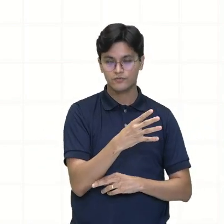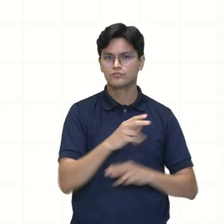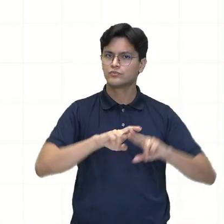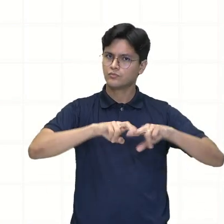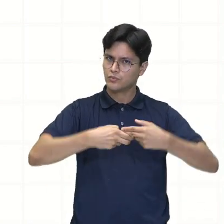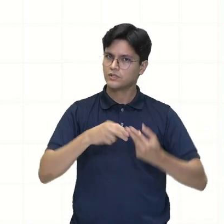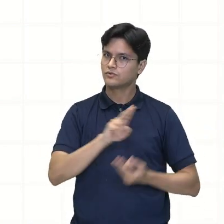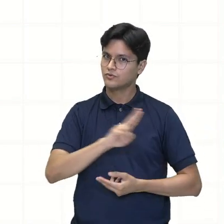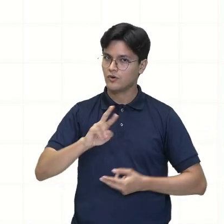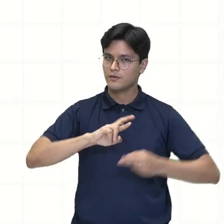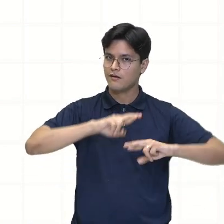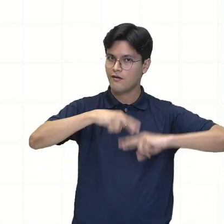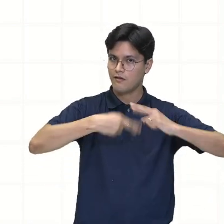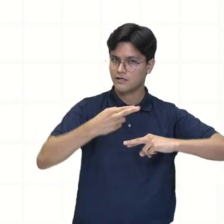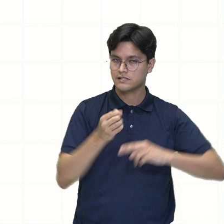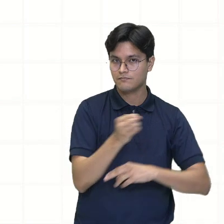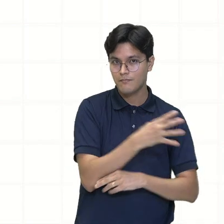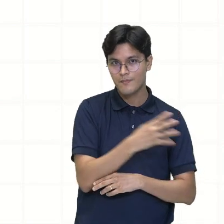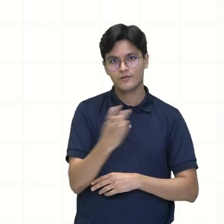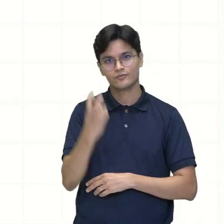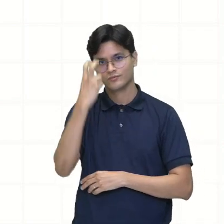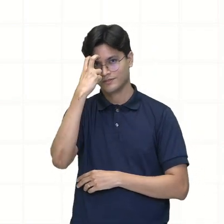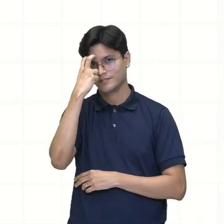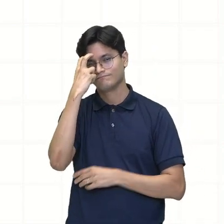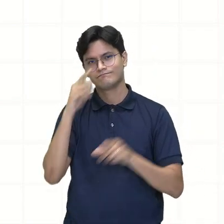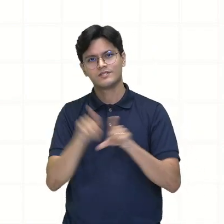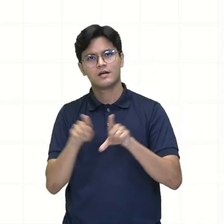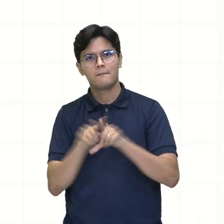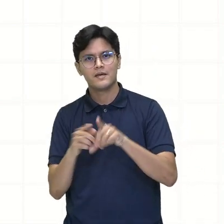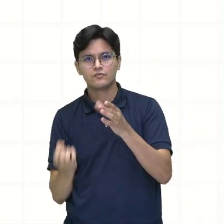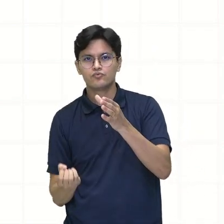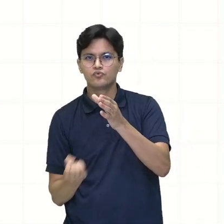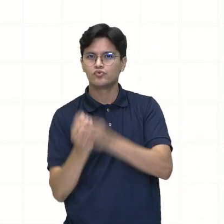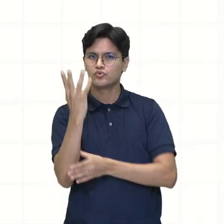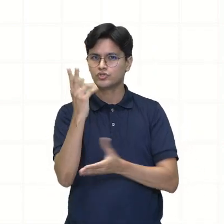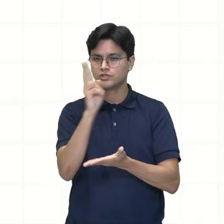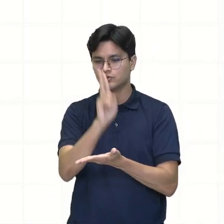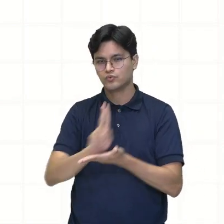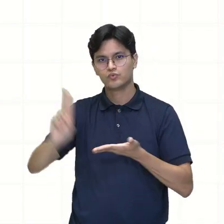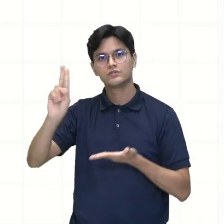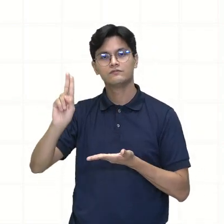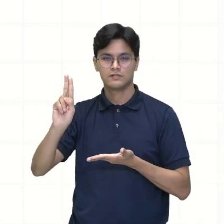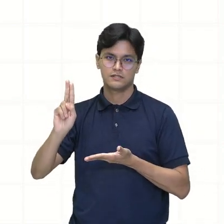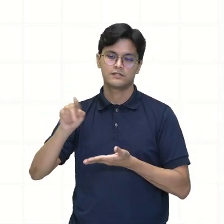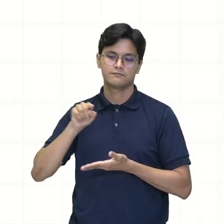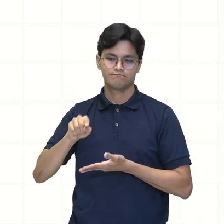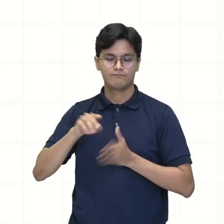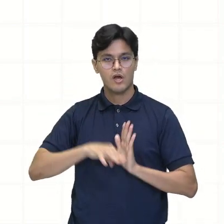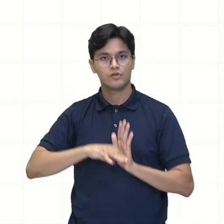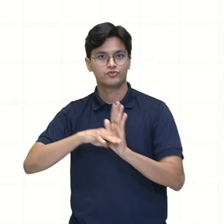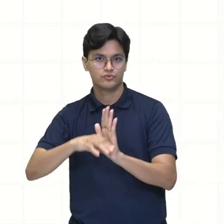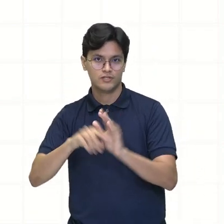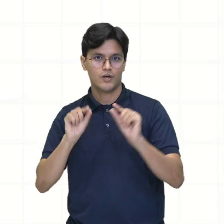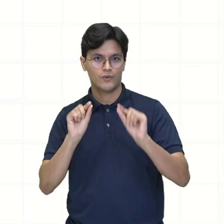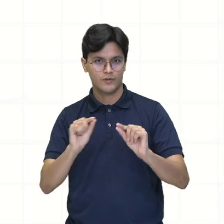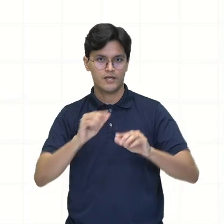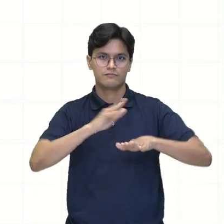a criação de universidades, que vai favorecer a tradução de